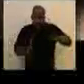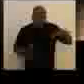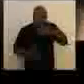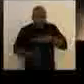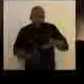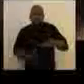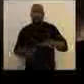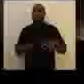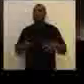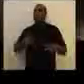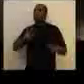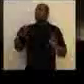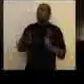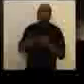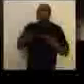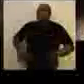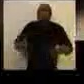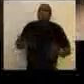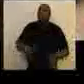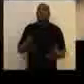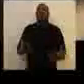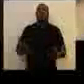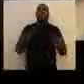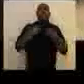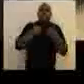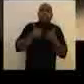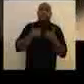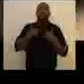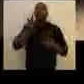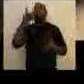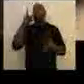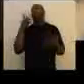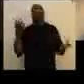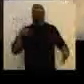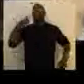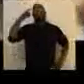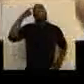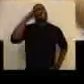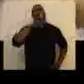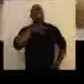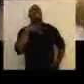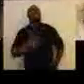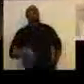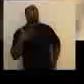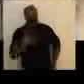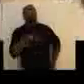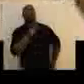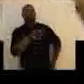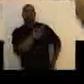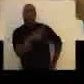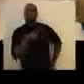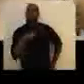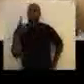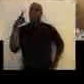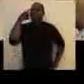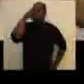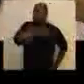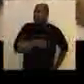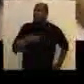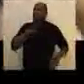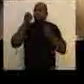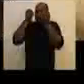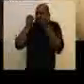tudo poderia conspirar, vamos dizer assim, a pessoa poderia achar assim, nossa, mas como vai ser isso vai ser